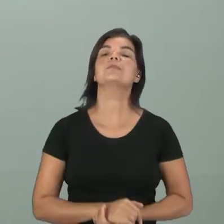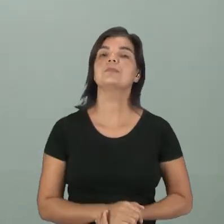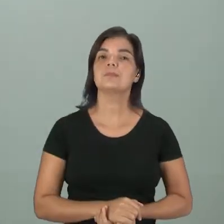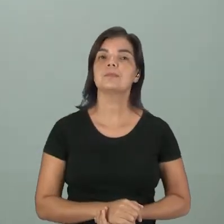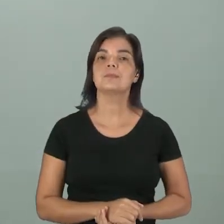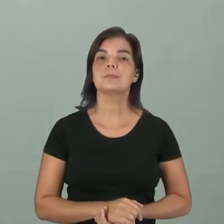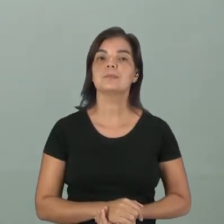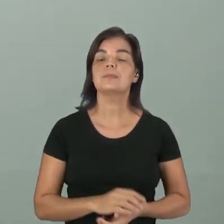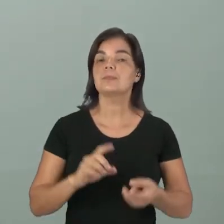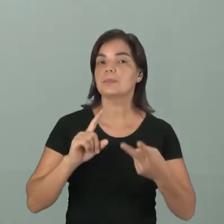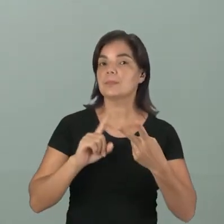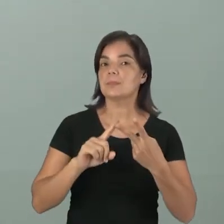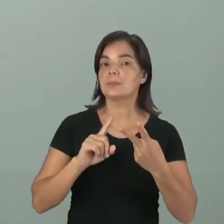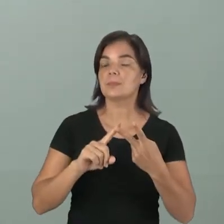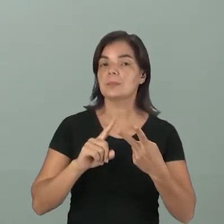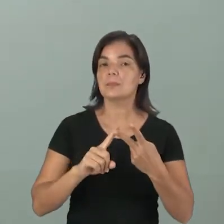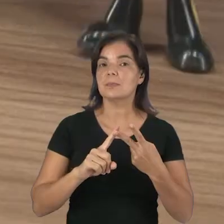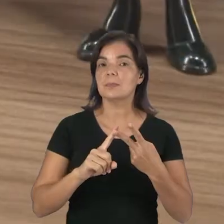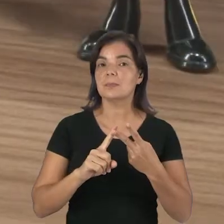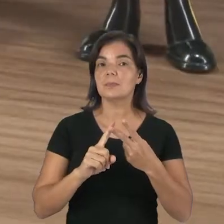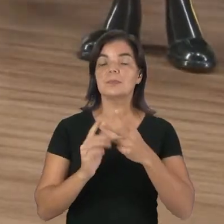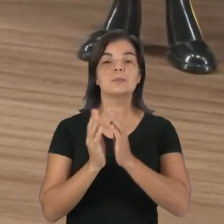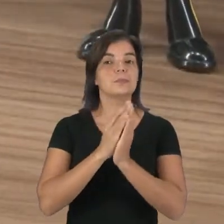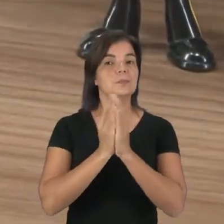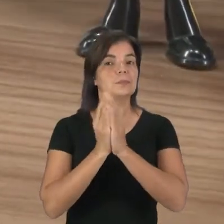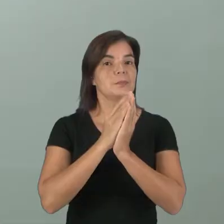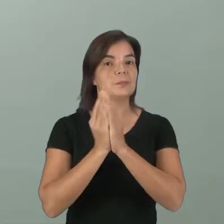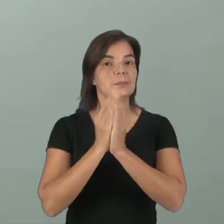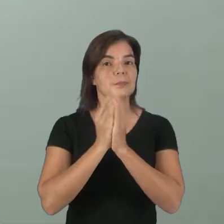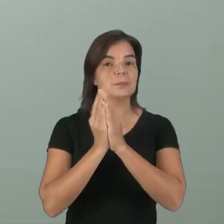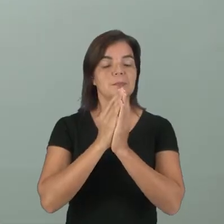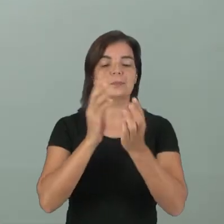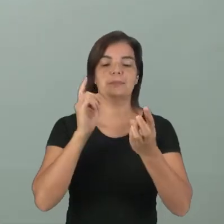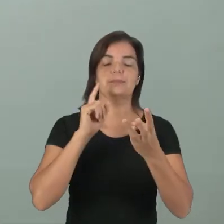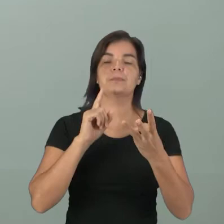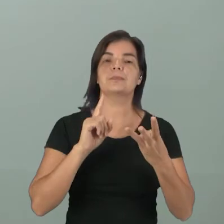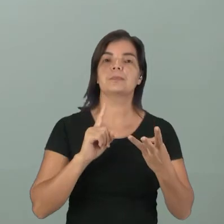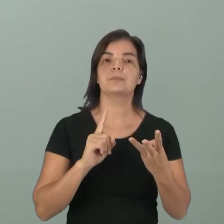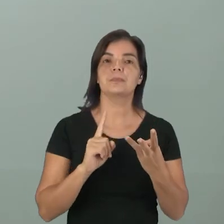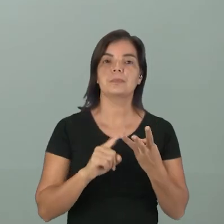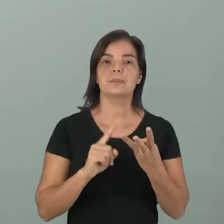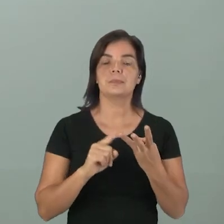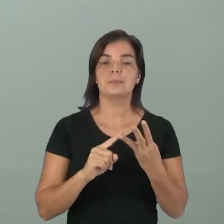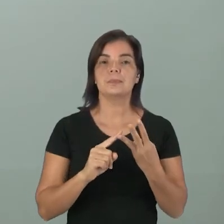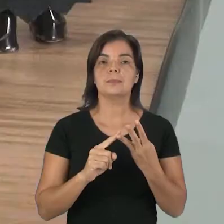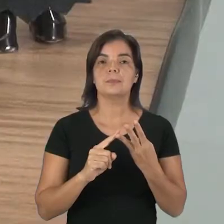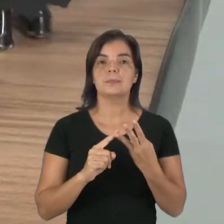certo, crianças? Nós temos aqui alguns bonecos, olhem só.